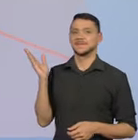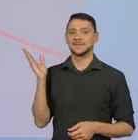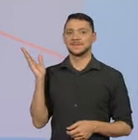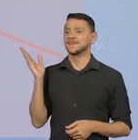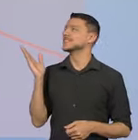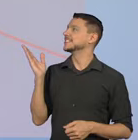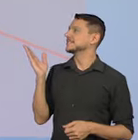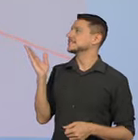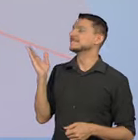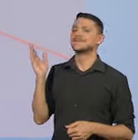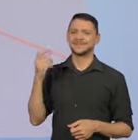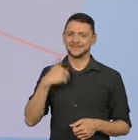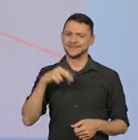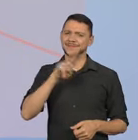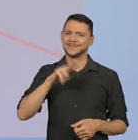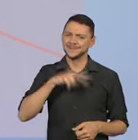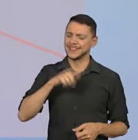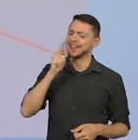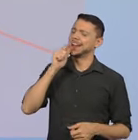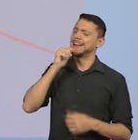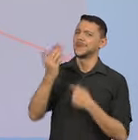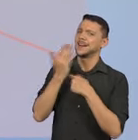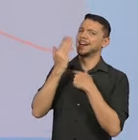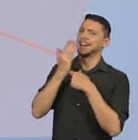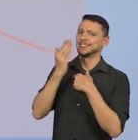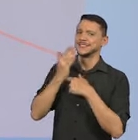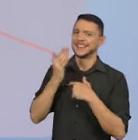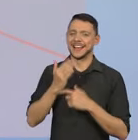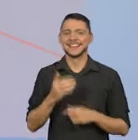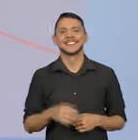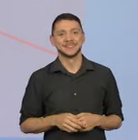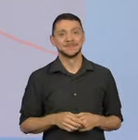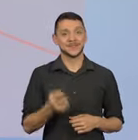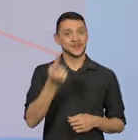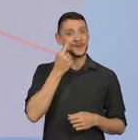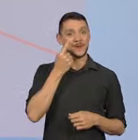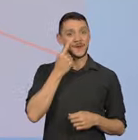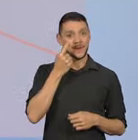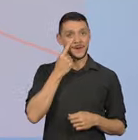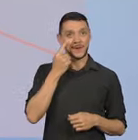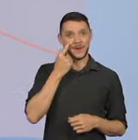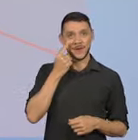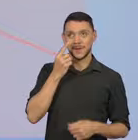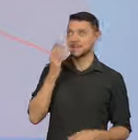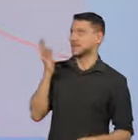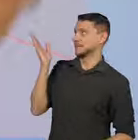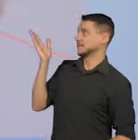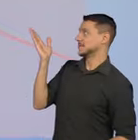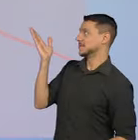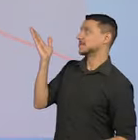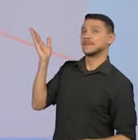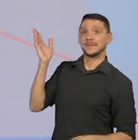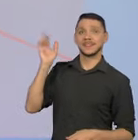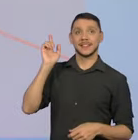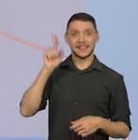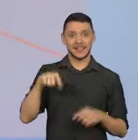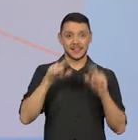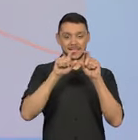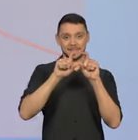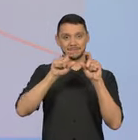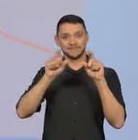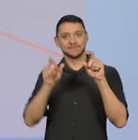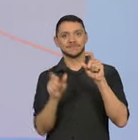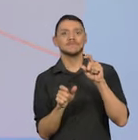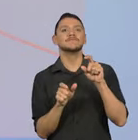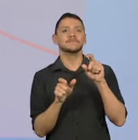aguinha também, né? Senão não dá. Então, olha só. Isso aqui seria um corte transversal da face, tá